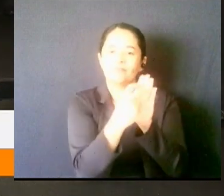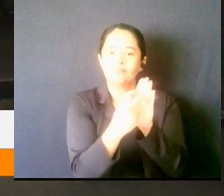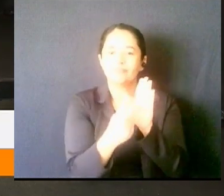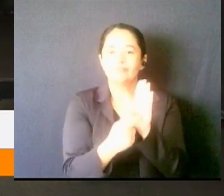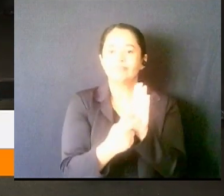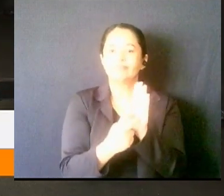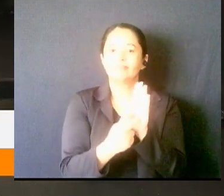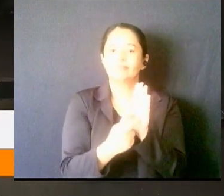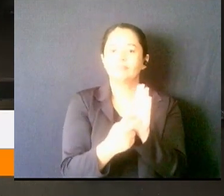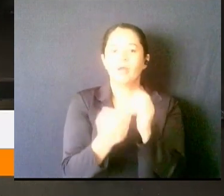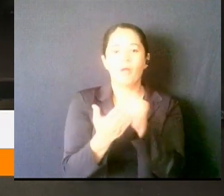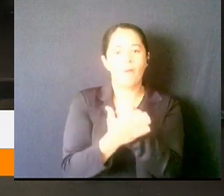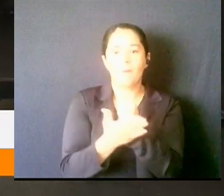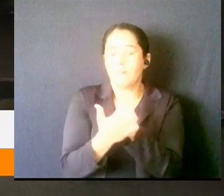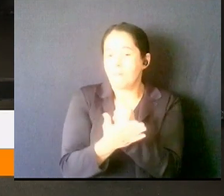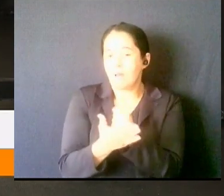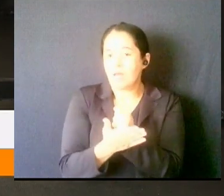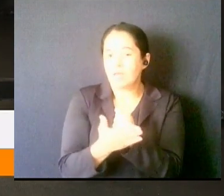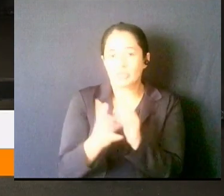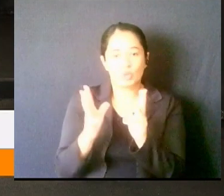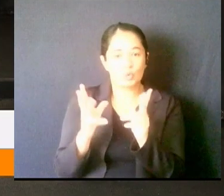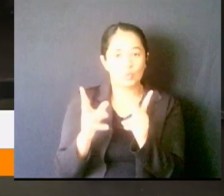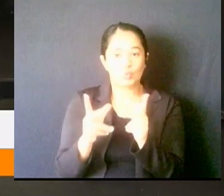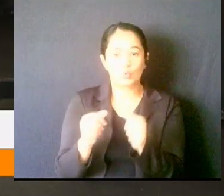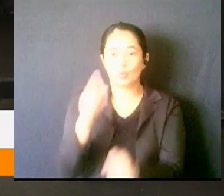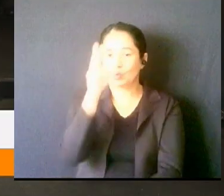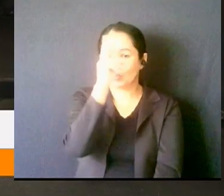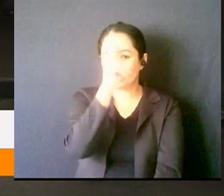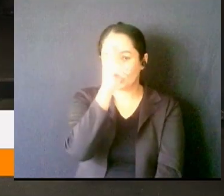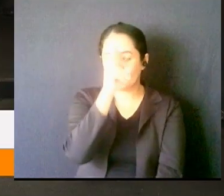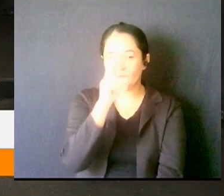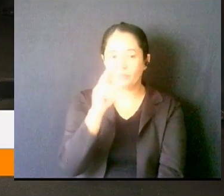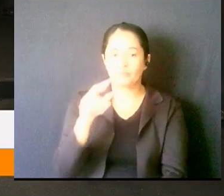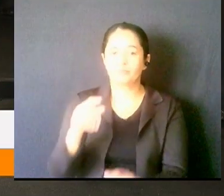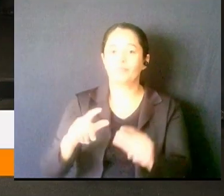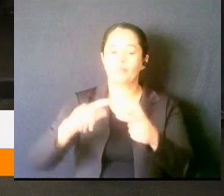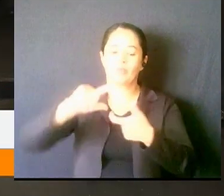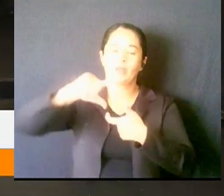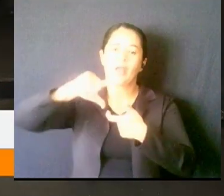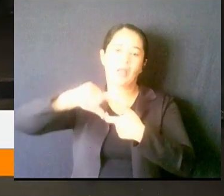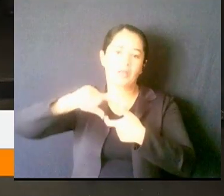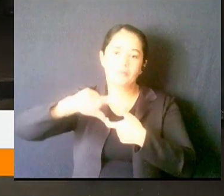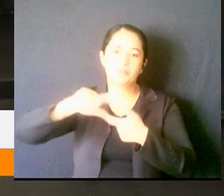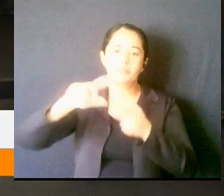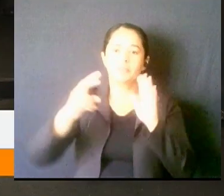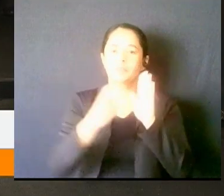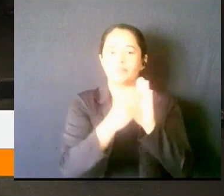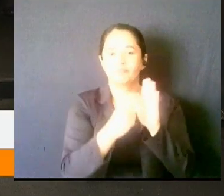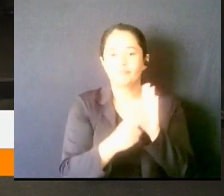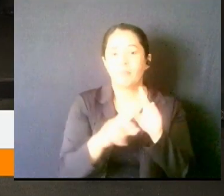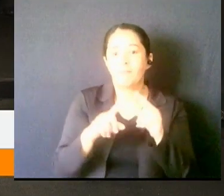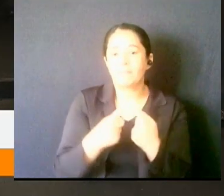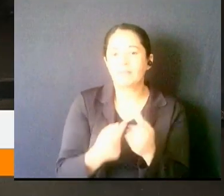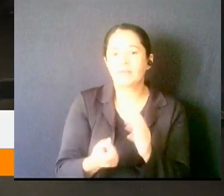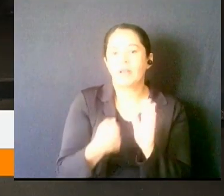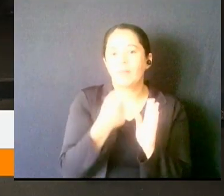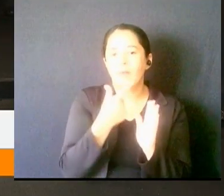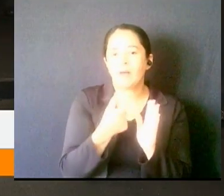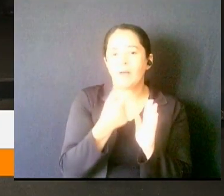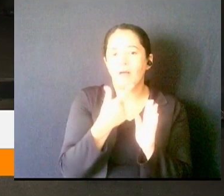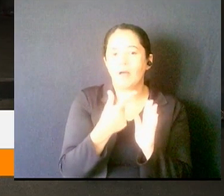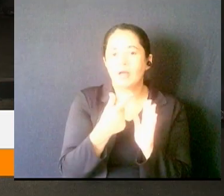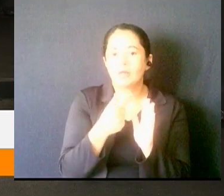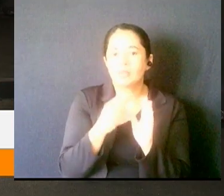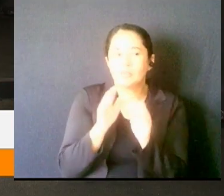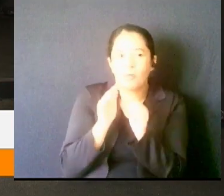mundo lembra, né? A camisinha, o preservativo e o anticoncepcional. Mas ela vai tomar esse anticoncepcional escondido da mãe,